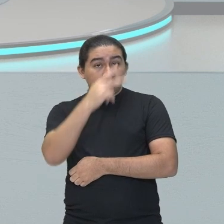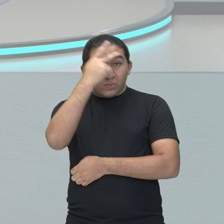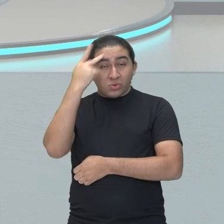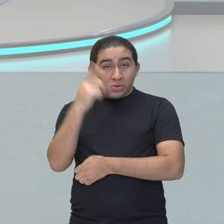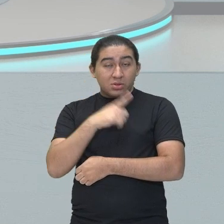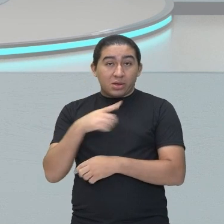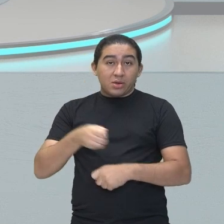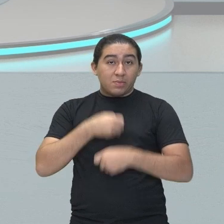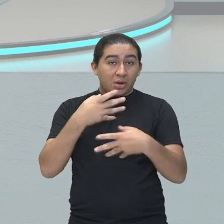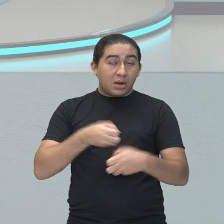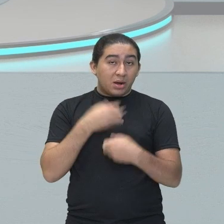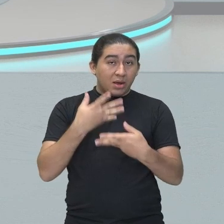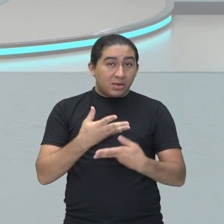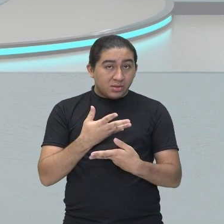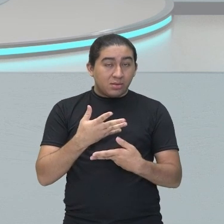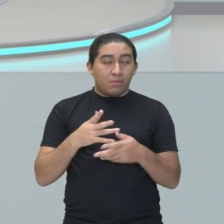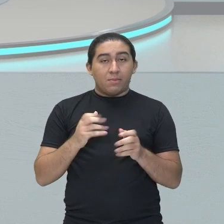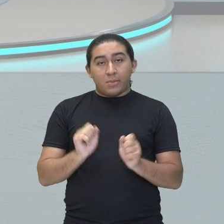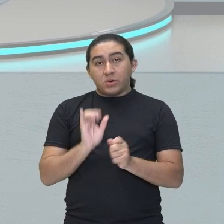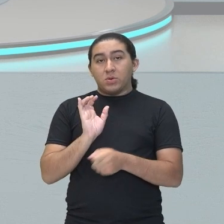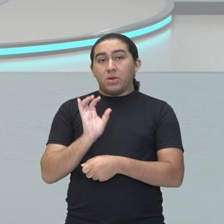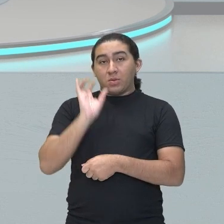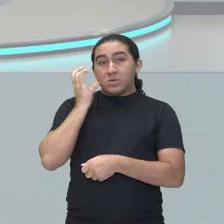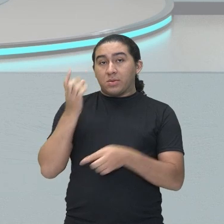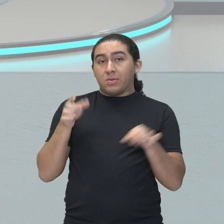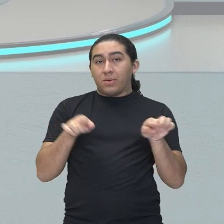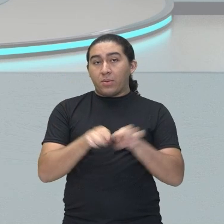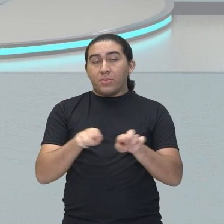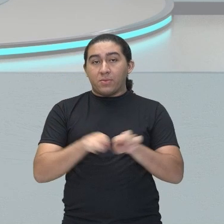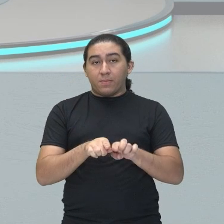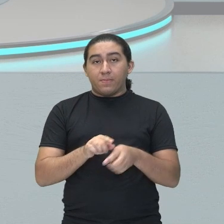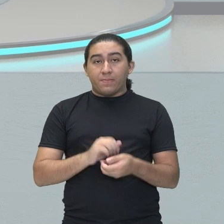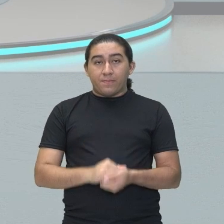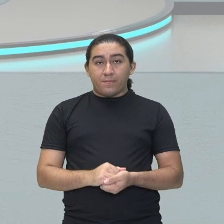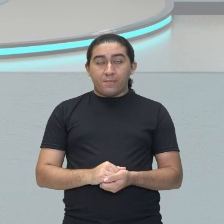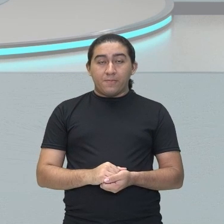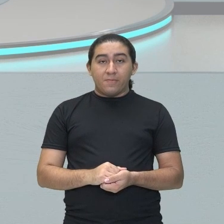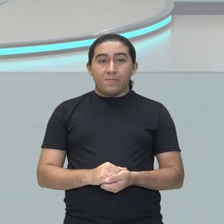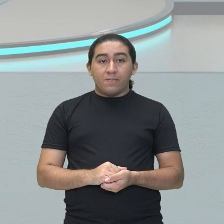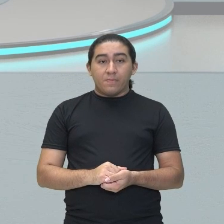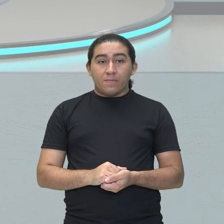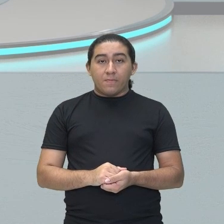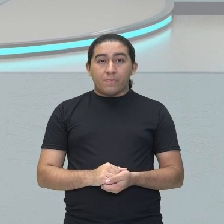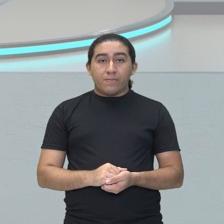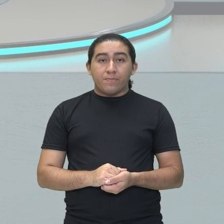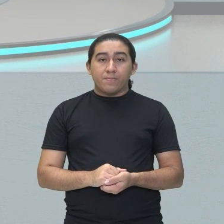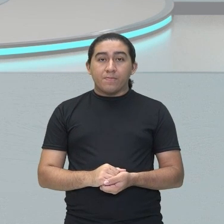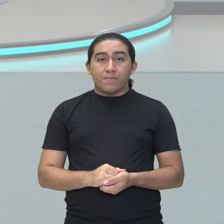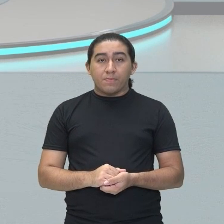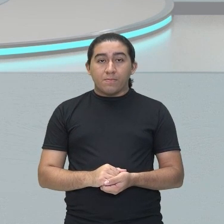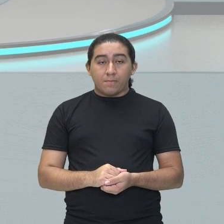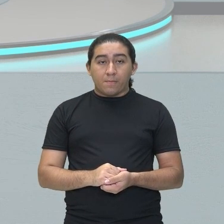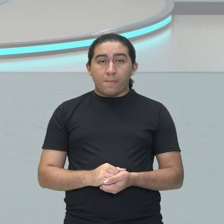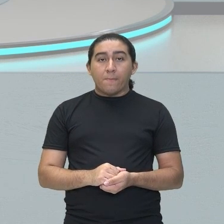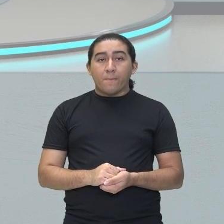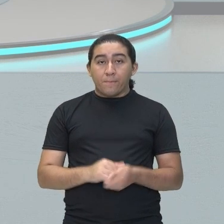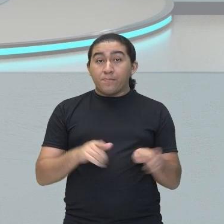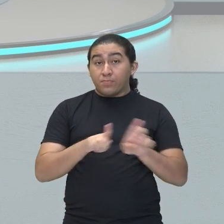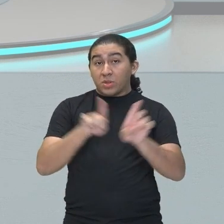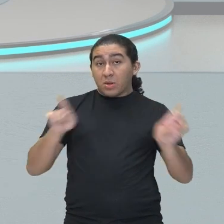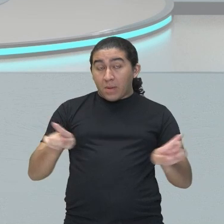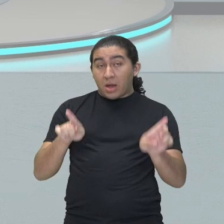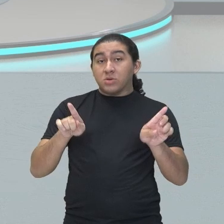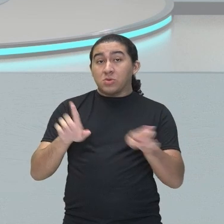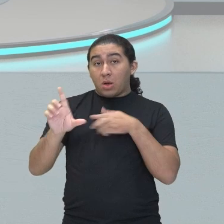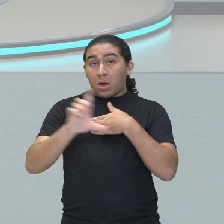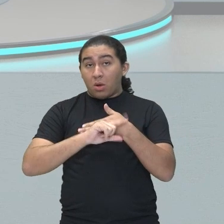que pensam, pode acontecer isso com eles, né? Infelizmente, mas também o autor, o poeta,